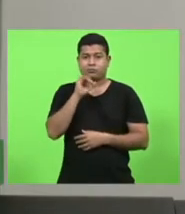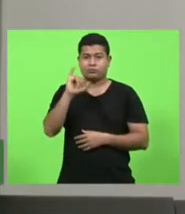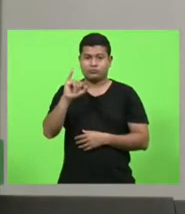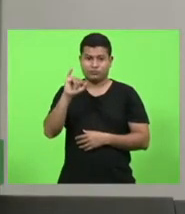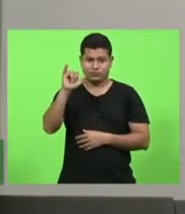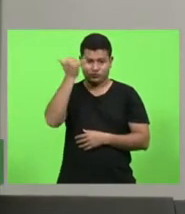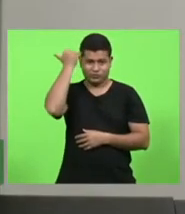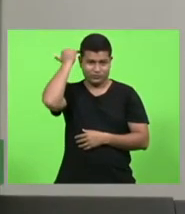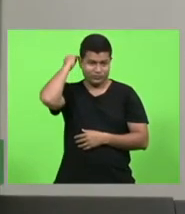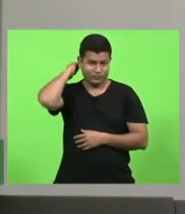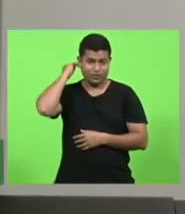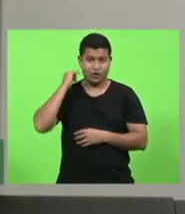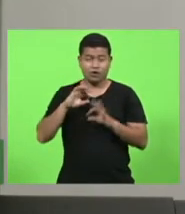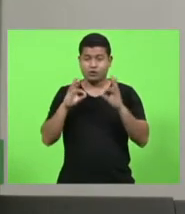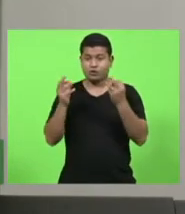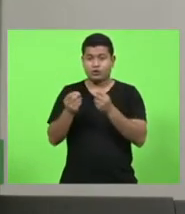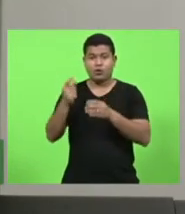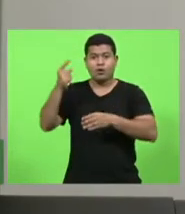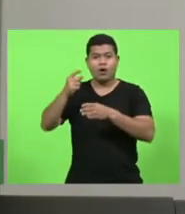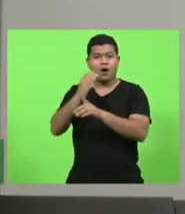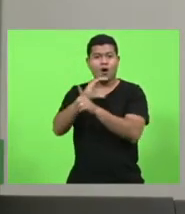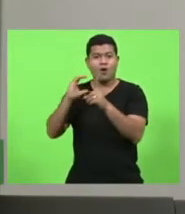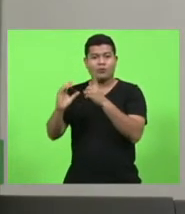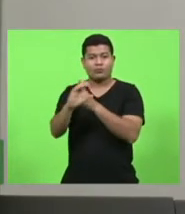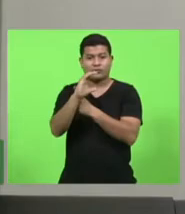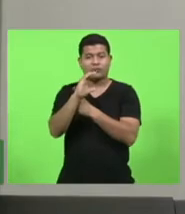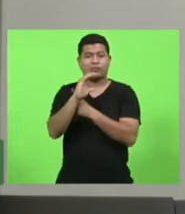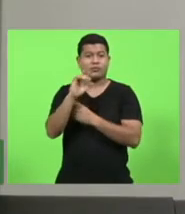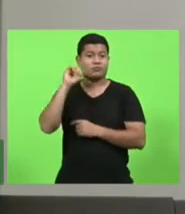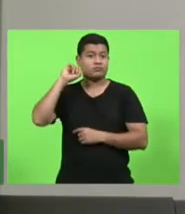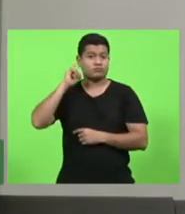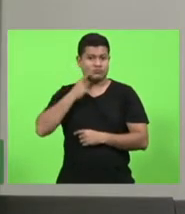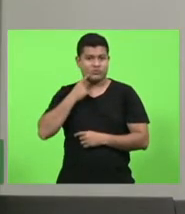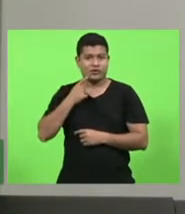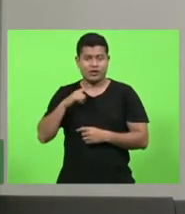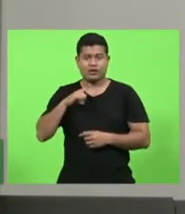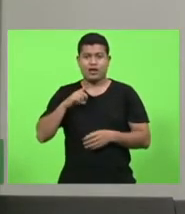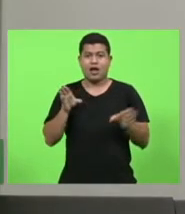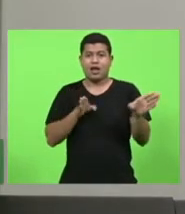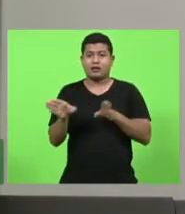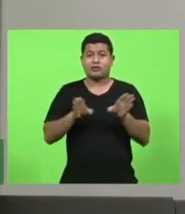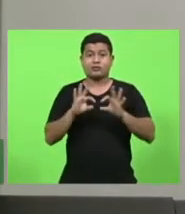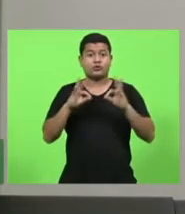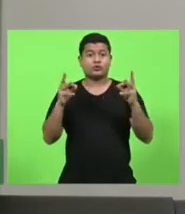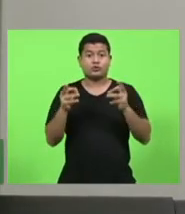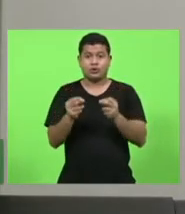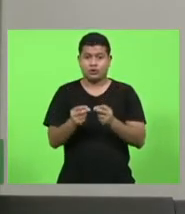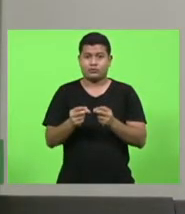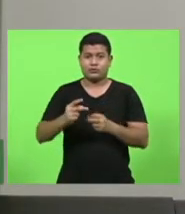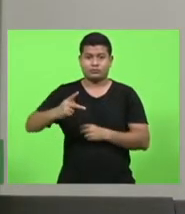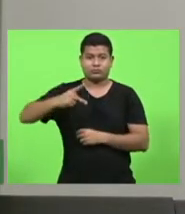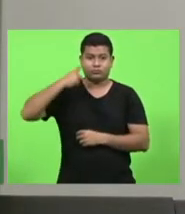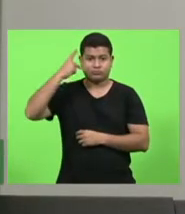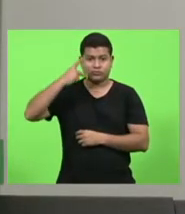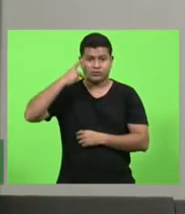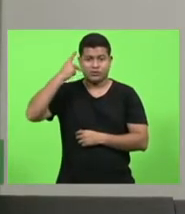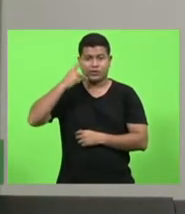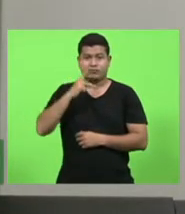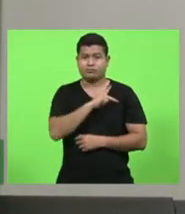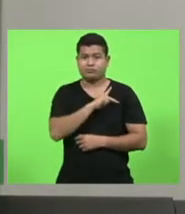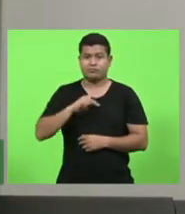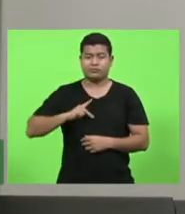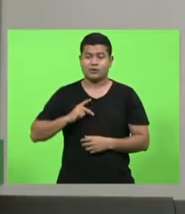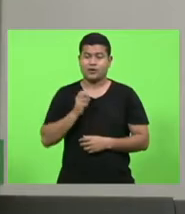comunidade surda terá mais acessibilidade a todas as políticas públicas. Sejam, portanto,